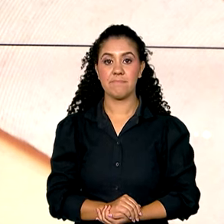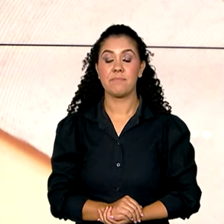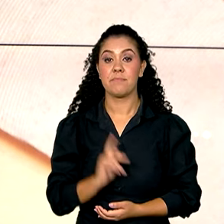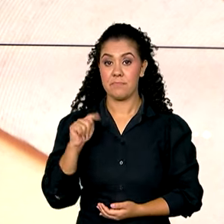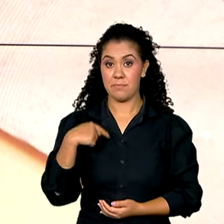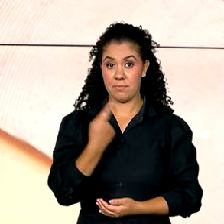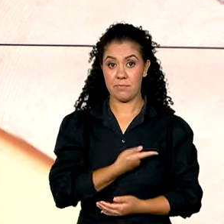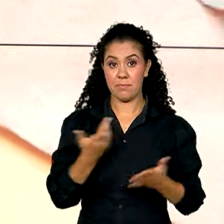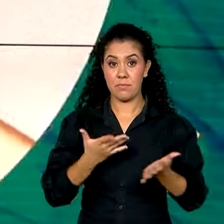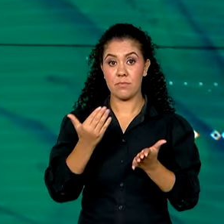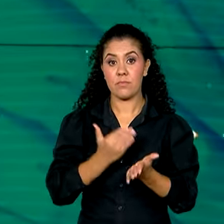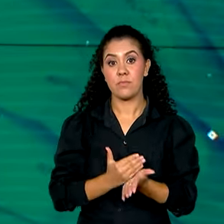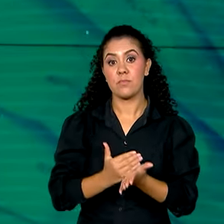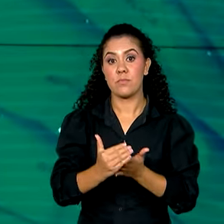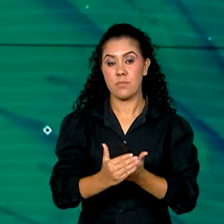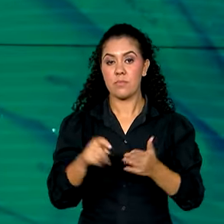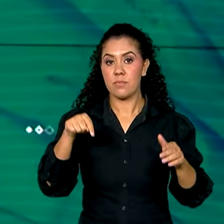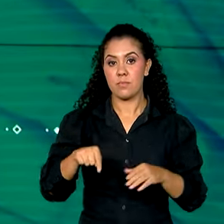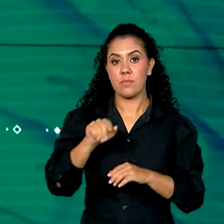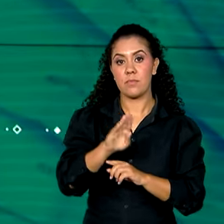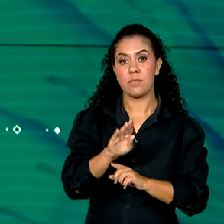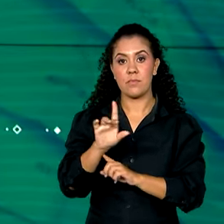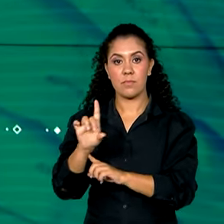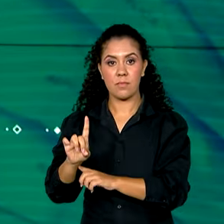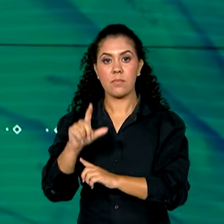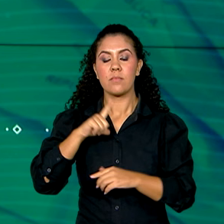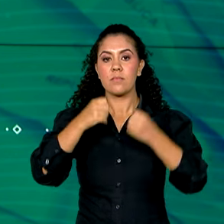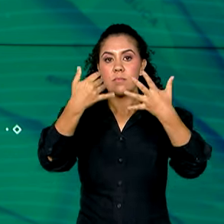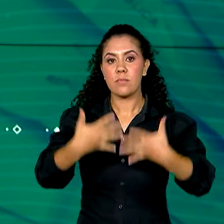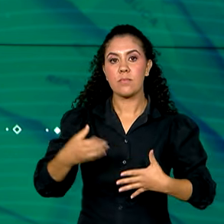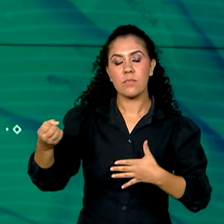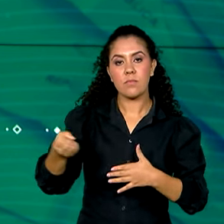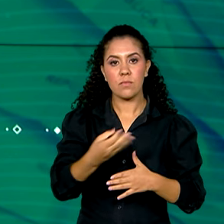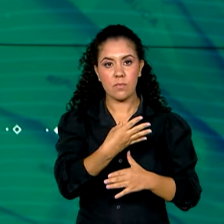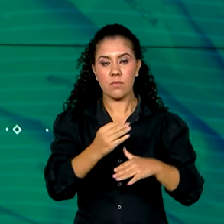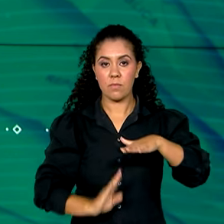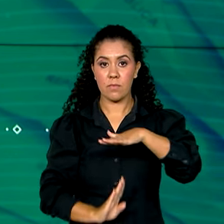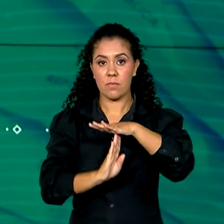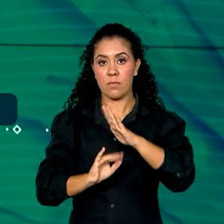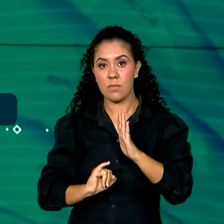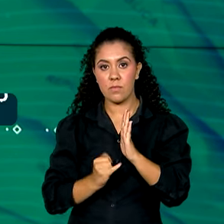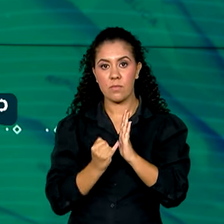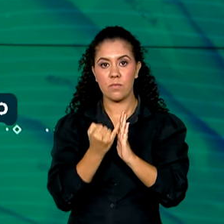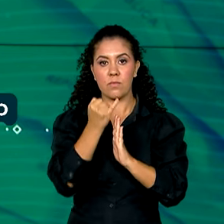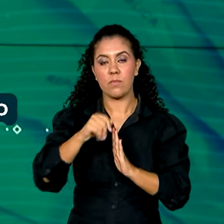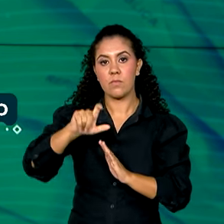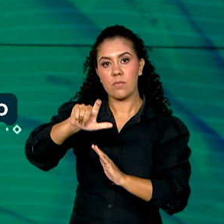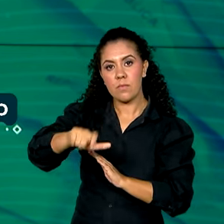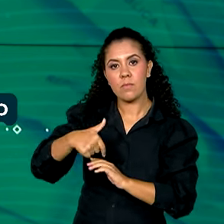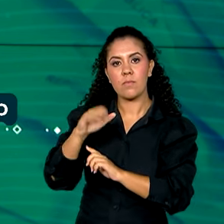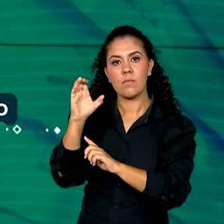e nós começamos esta edição do Brasil em Dia com o novo teto de juros para contratos de crédito rotativo no cartão de